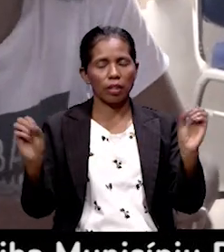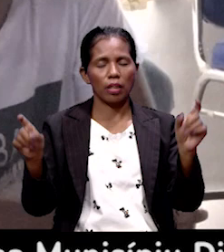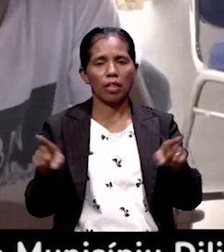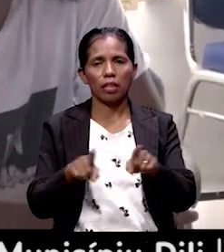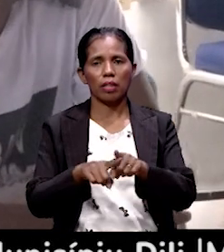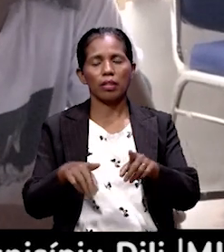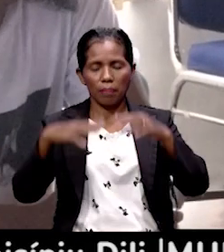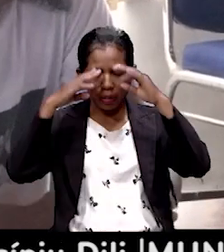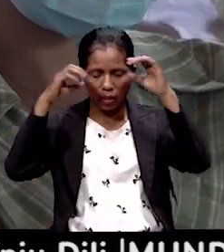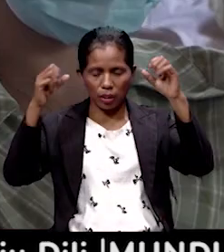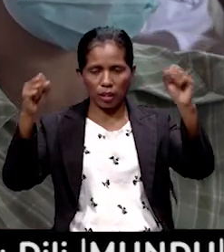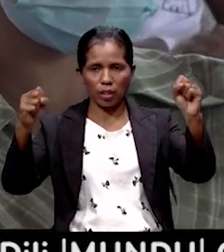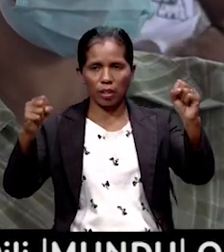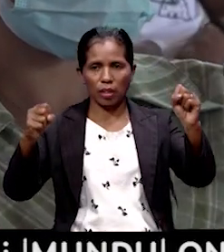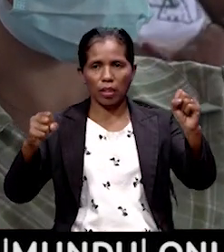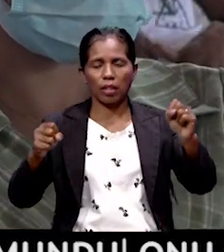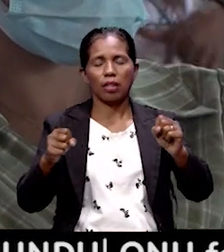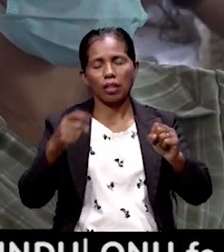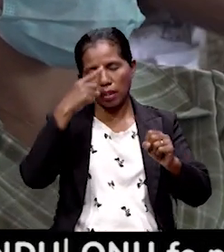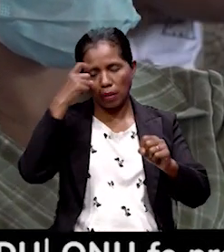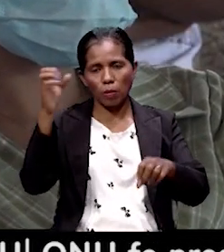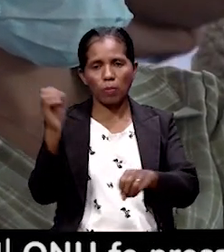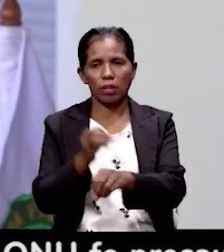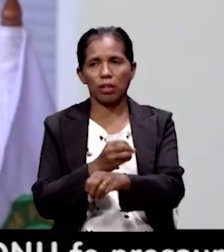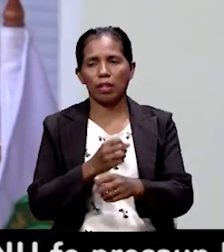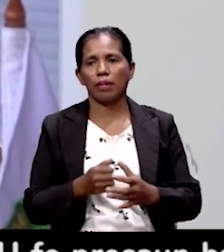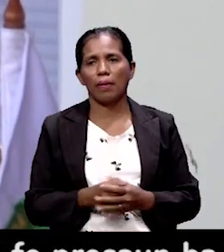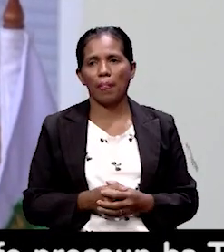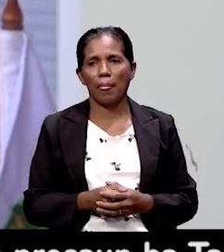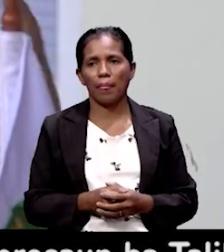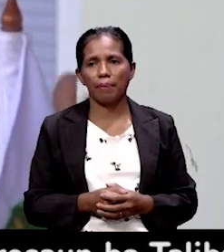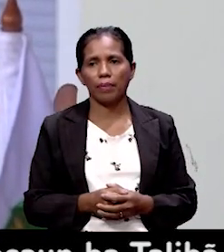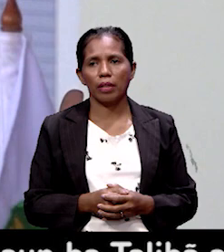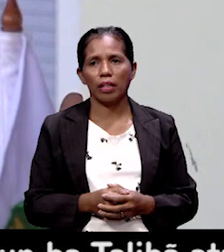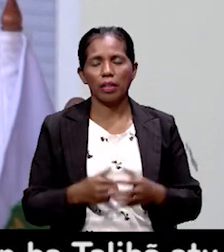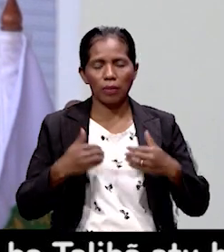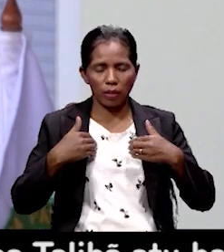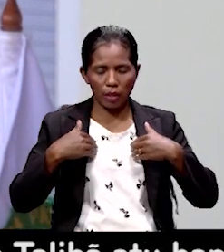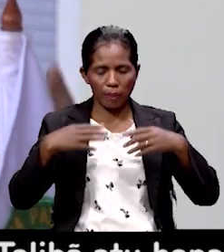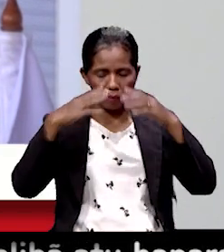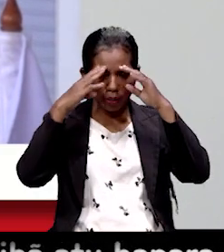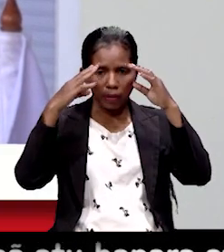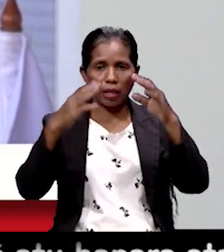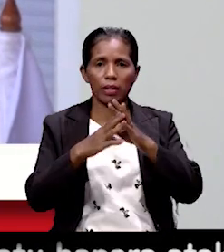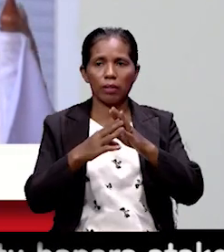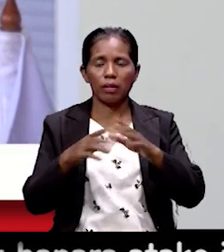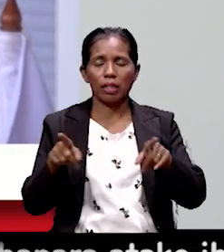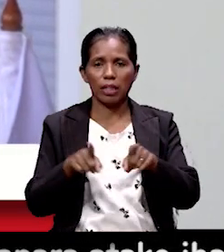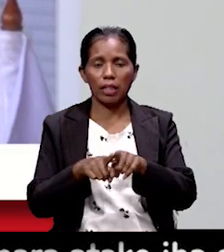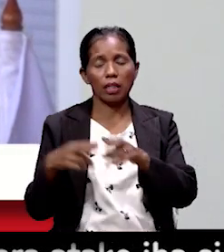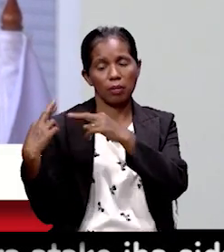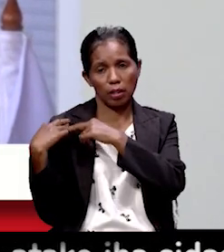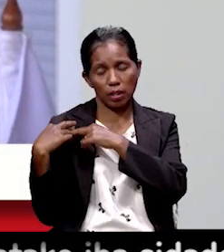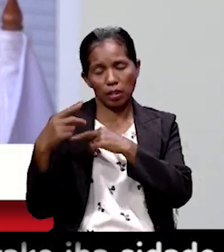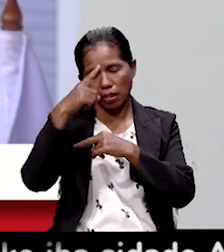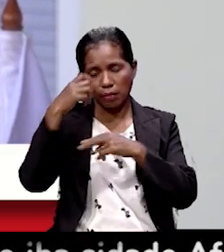hanesan Presidente Republika tamba oportunidade. Ati a responsabilidade mak a Presidente da Republika e no mínimo nia ten ki prensi do